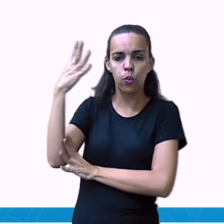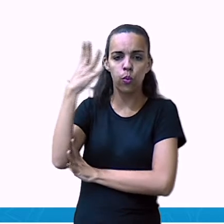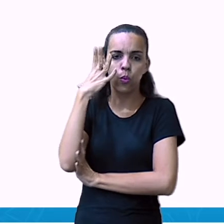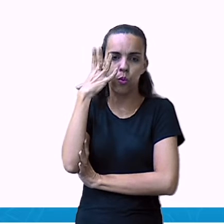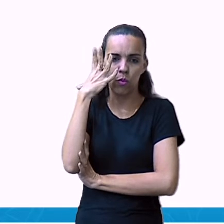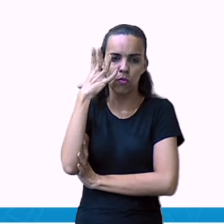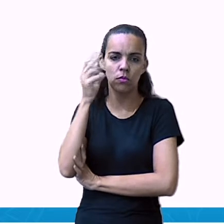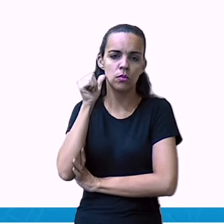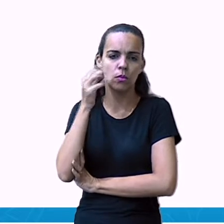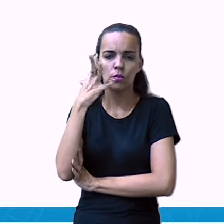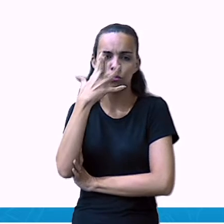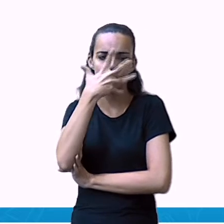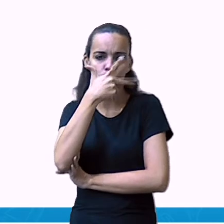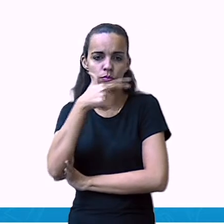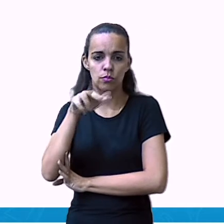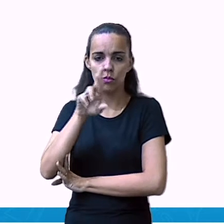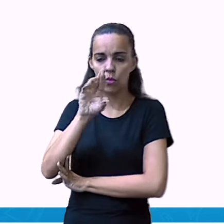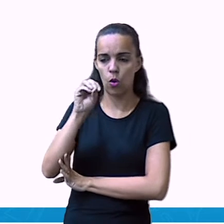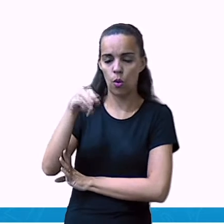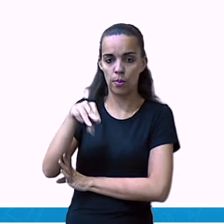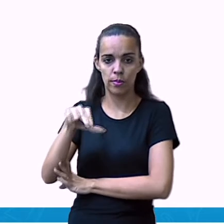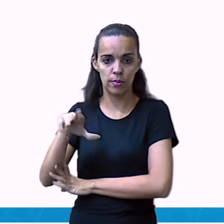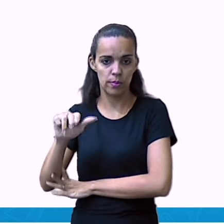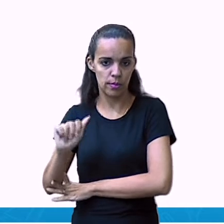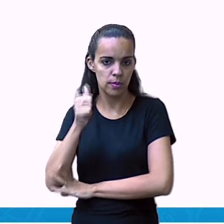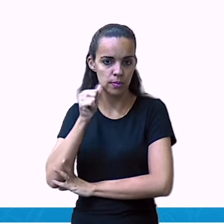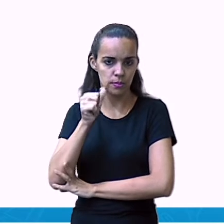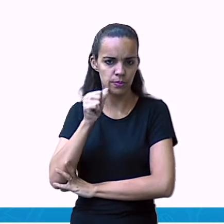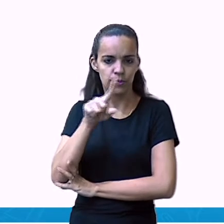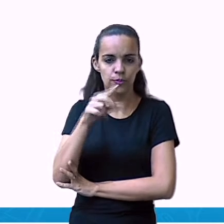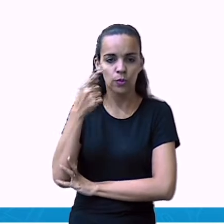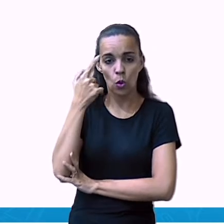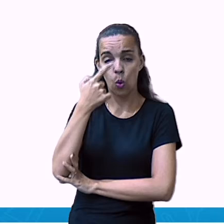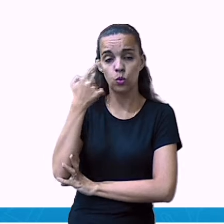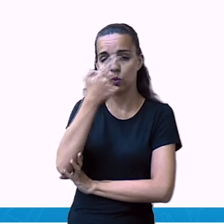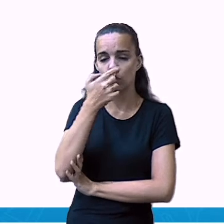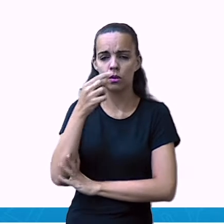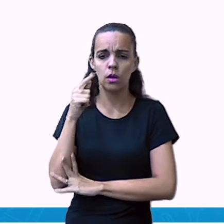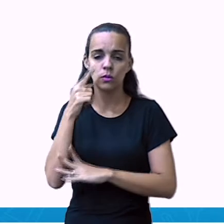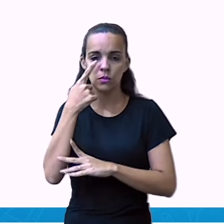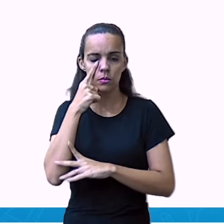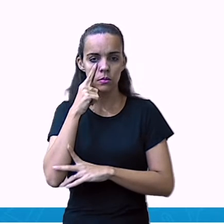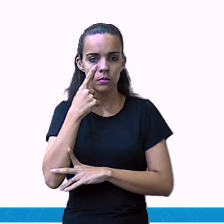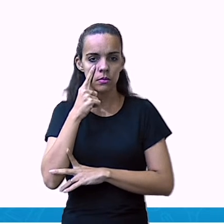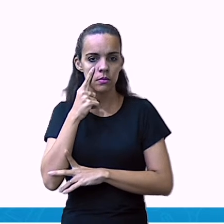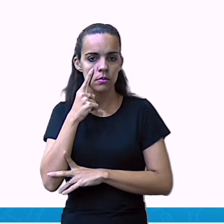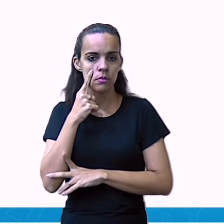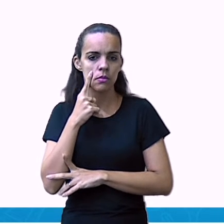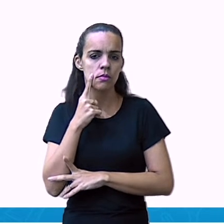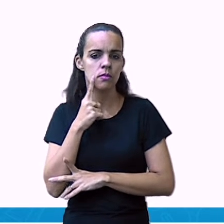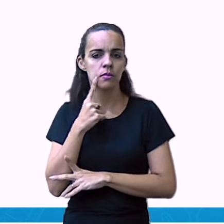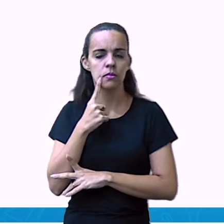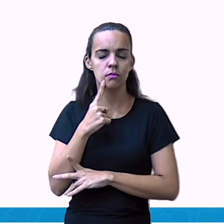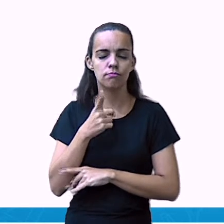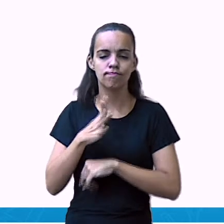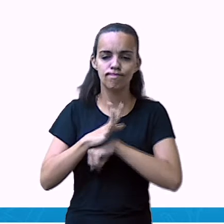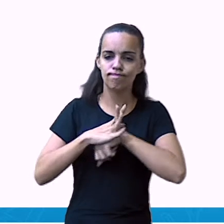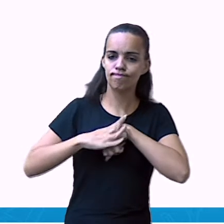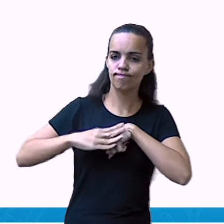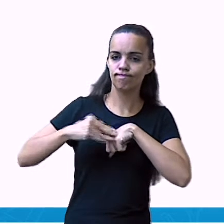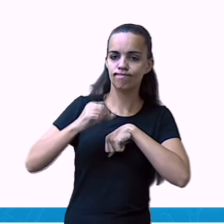a cara bonita da Romina e os olhos dela molhados com